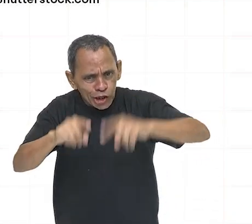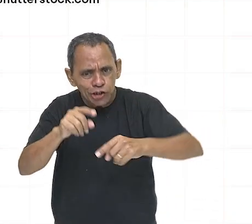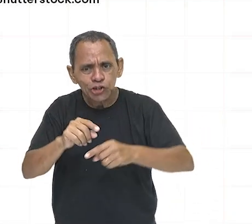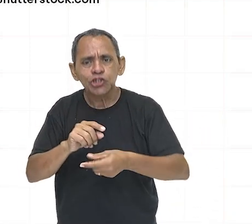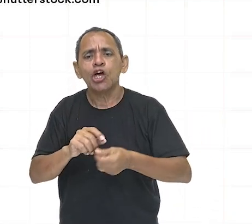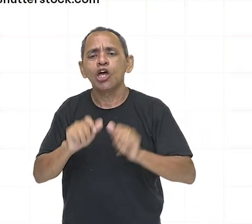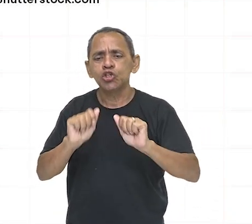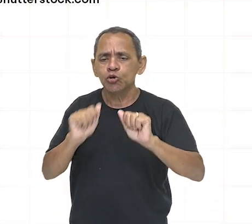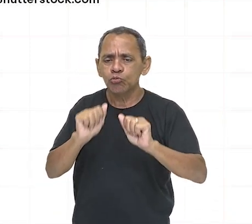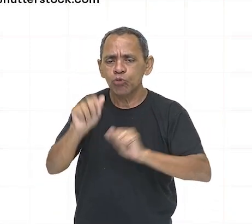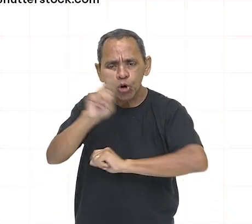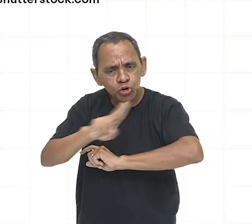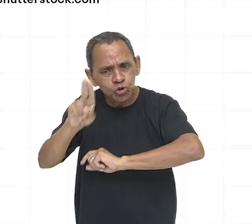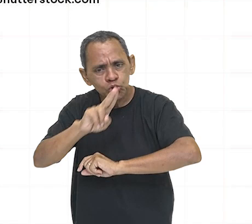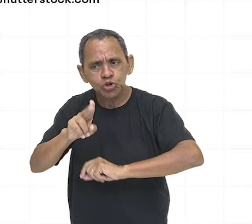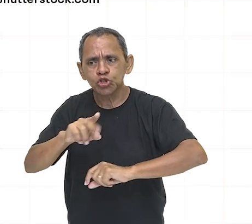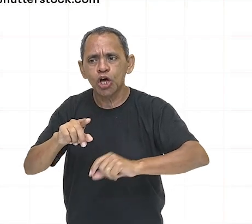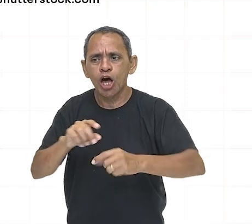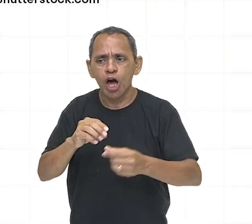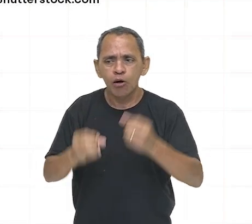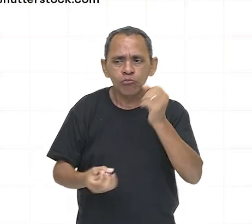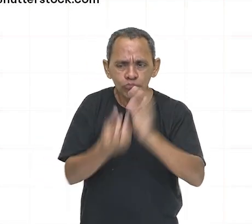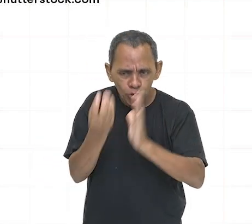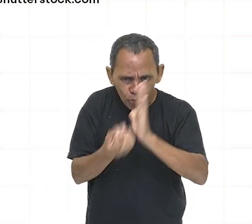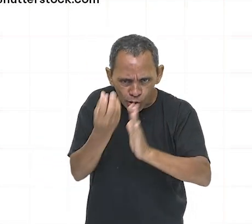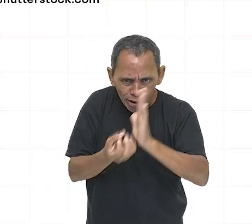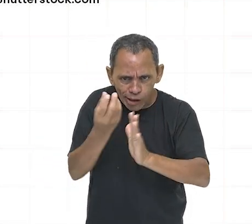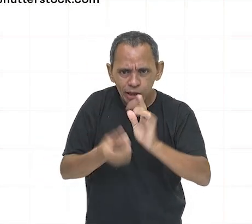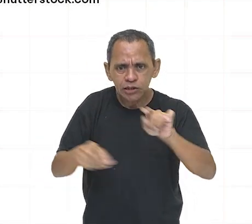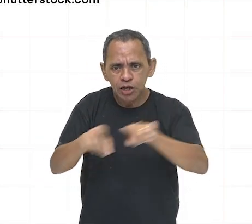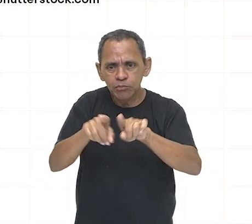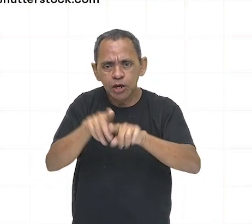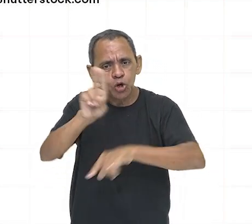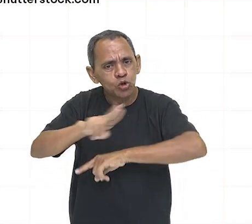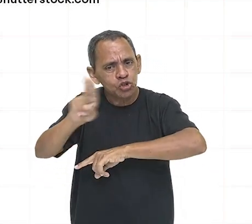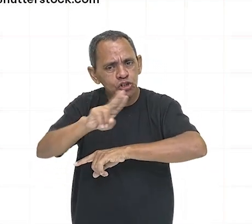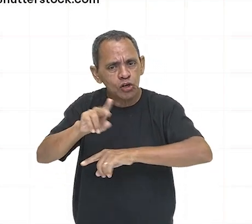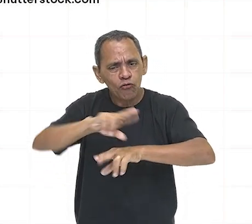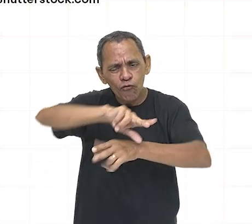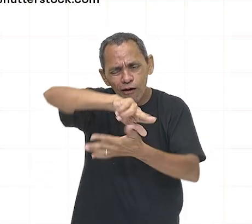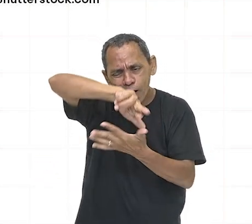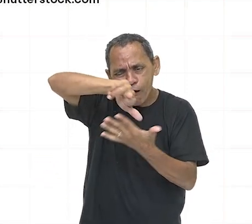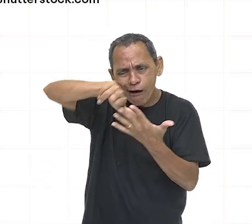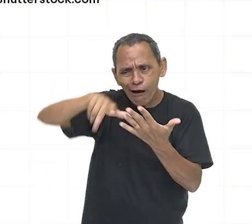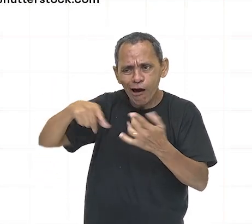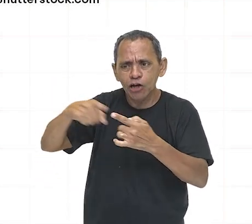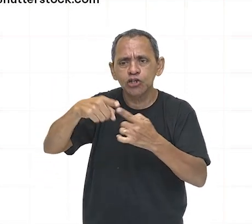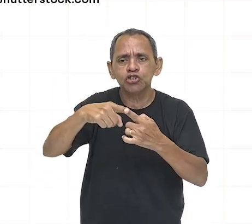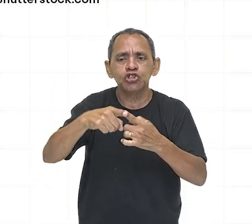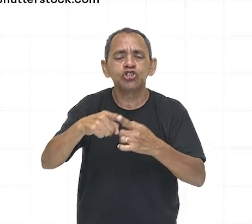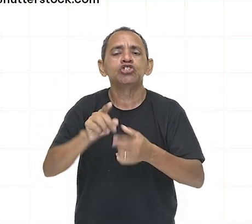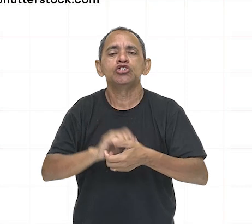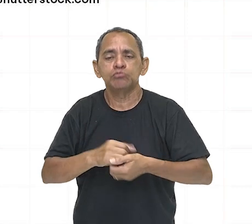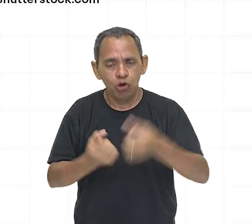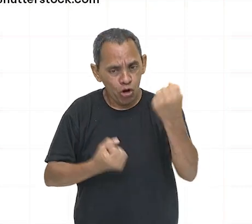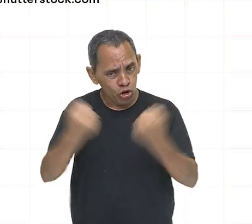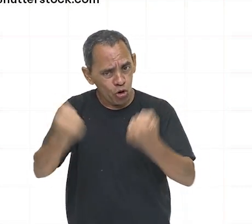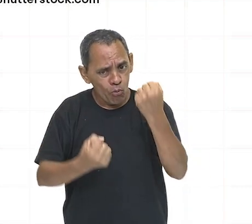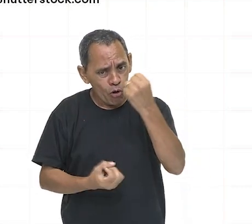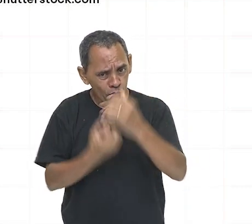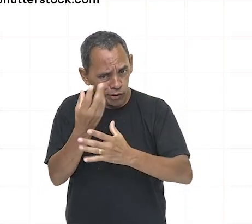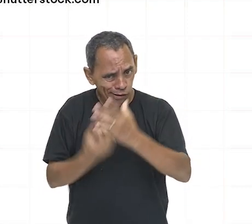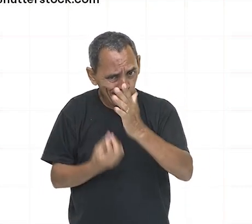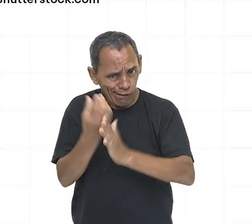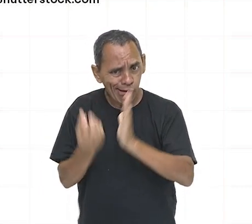né? Assim, que nós utilizamos para diversos fins. Então são fabricação de automóveis, são